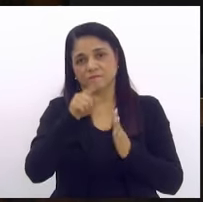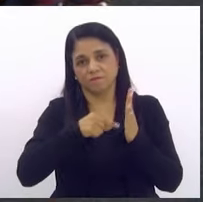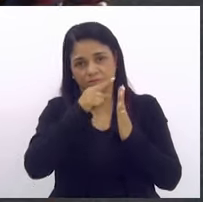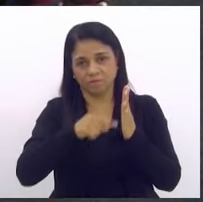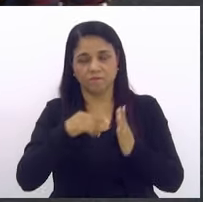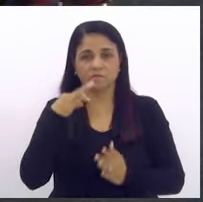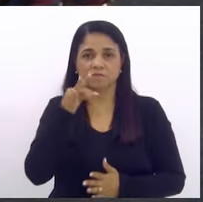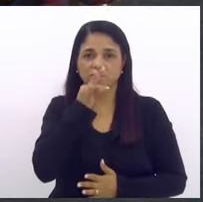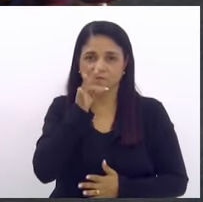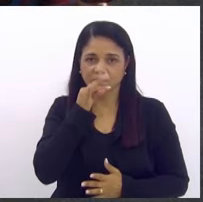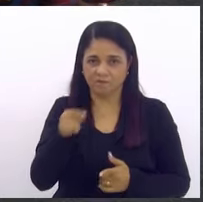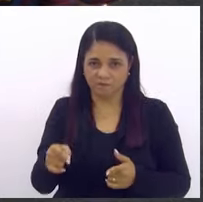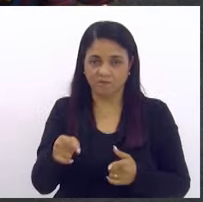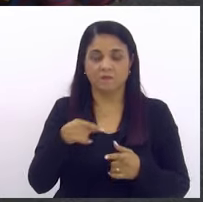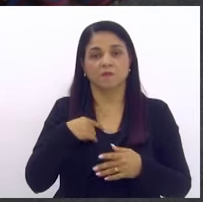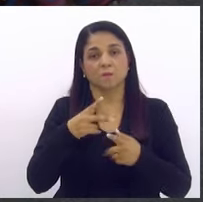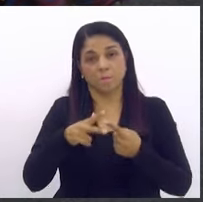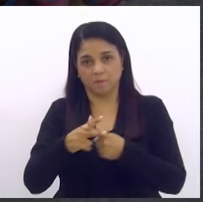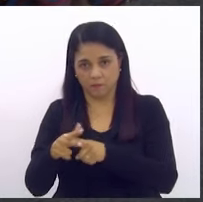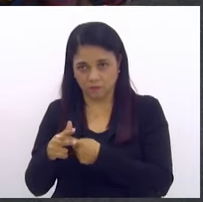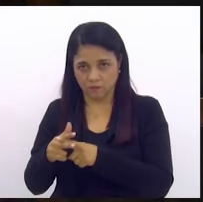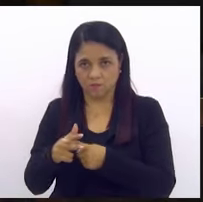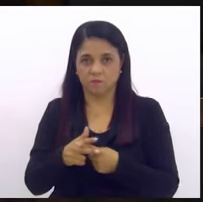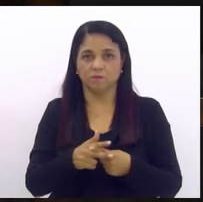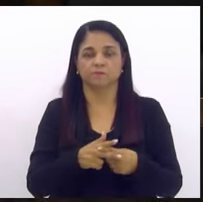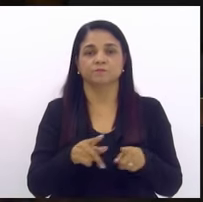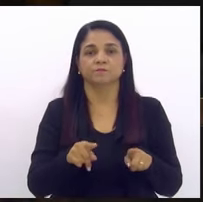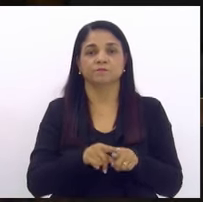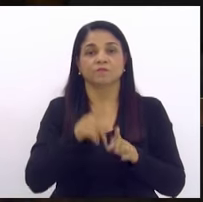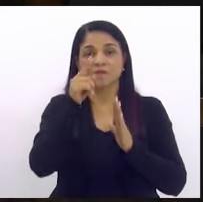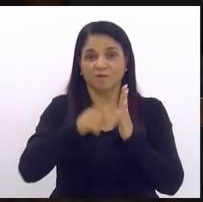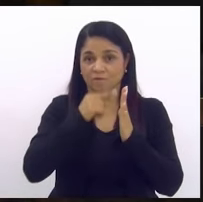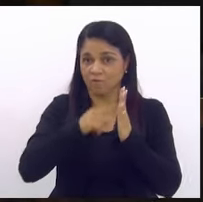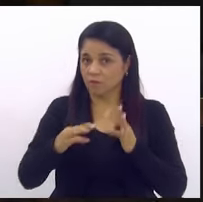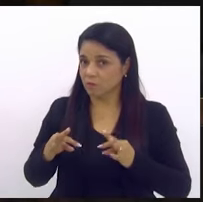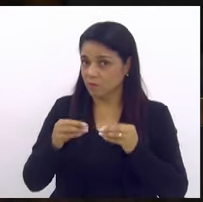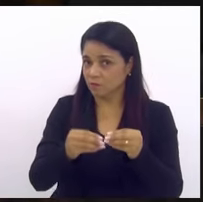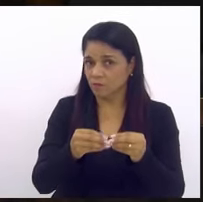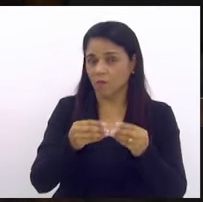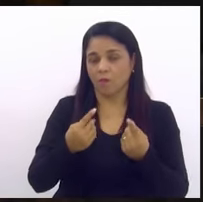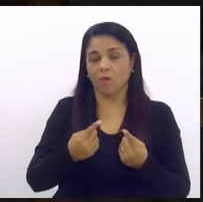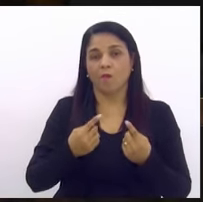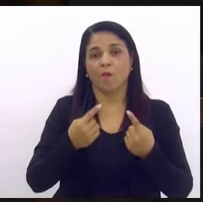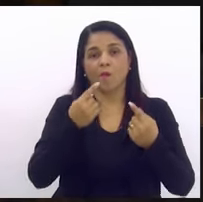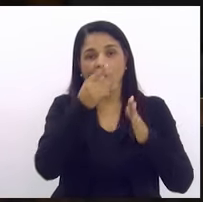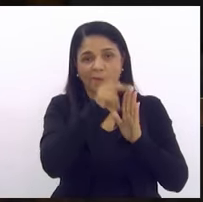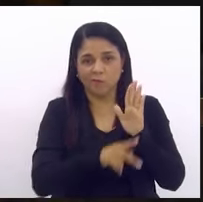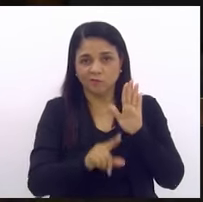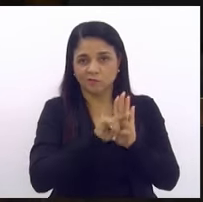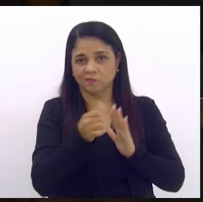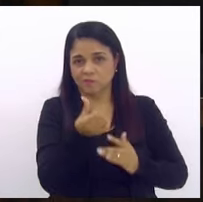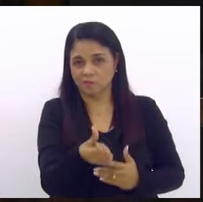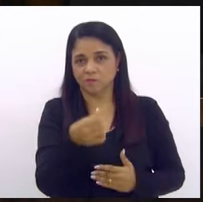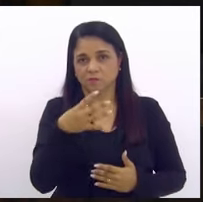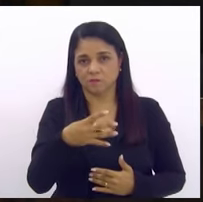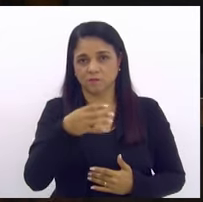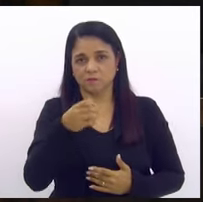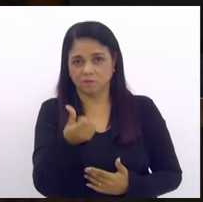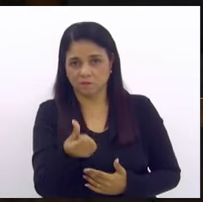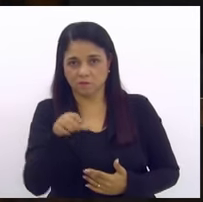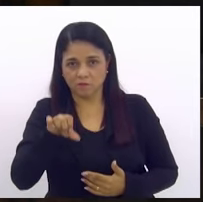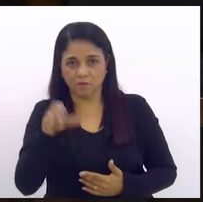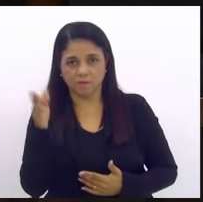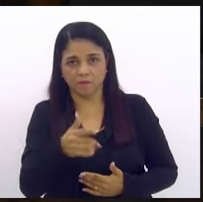Felipe Neto. Pela manutenção, presidente. Veto total aposto ao projeto de lei número